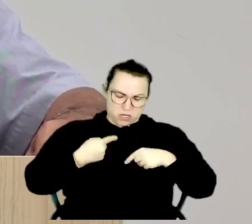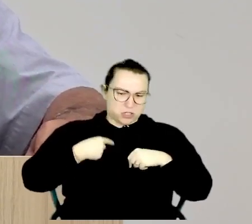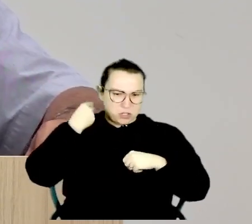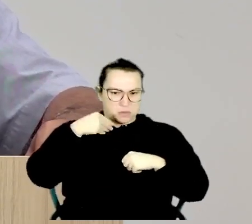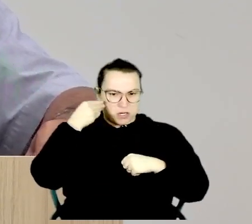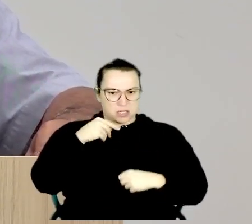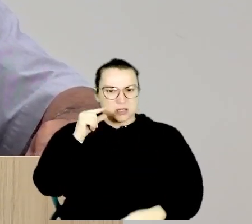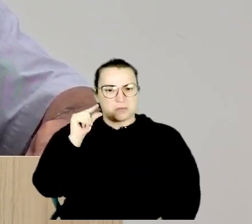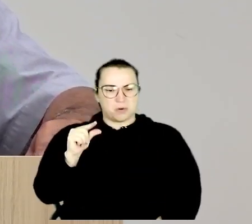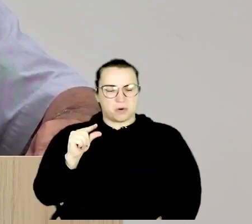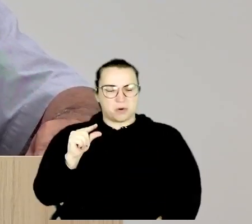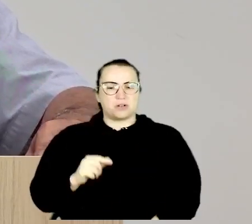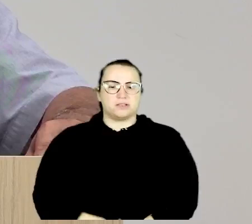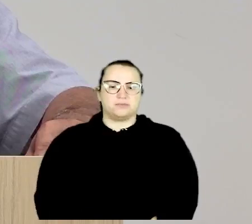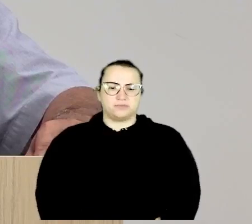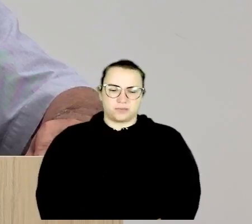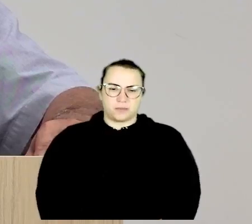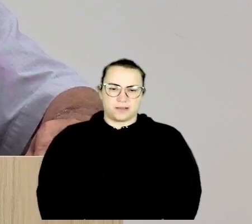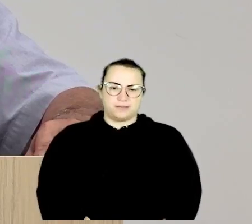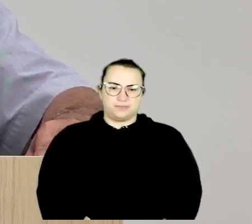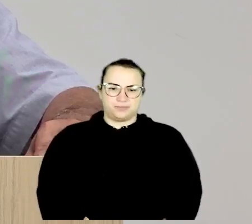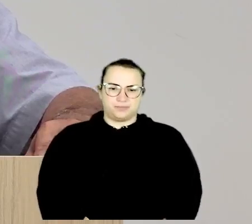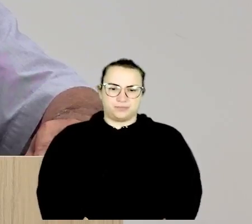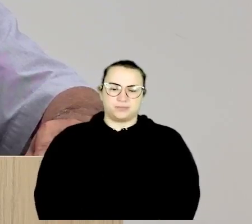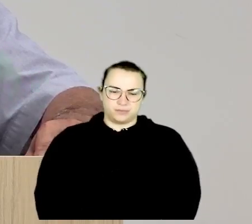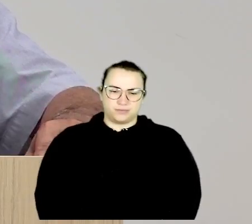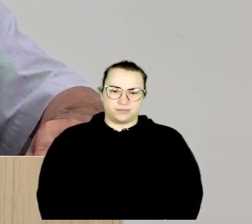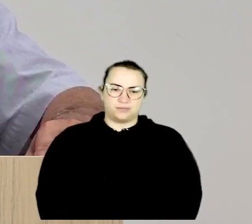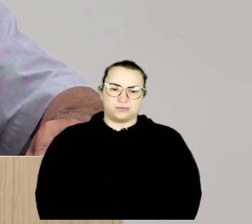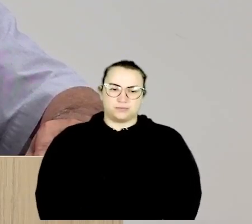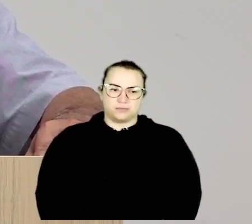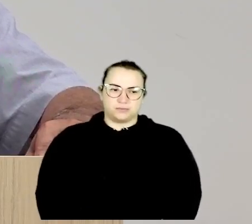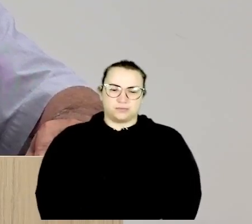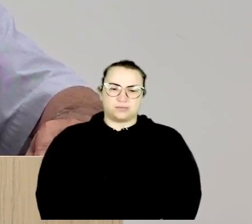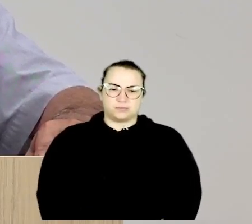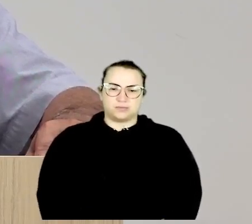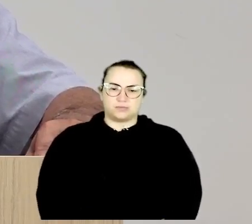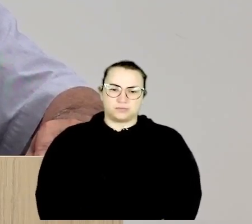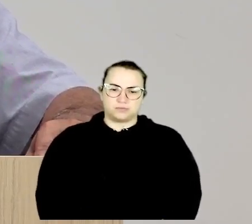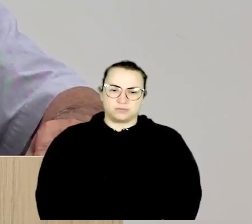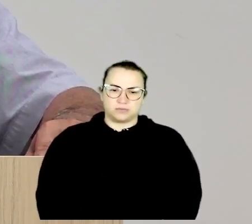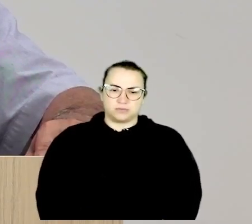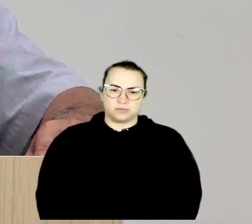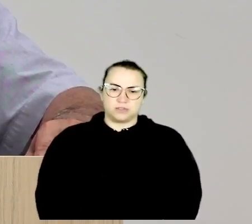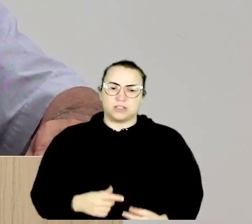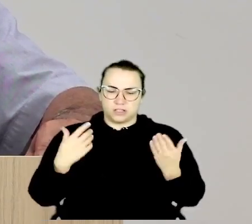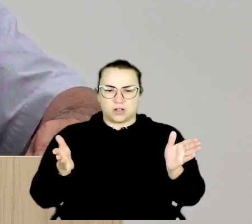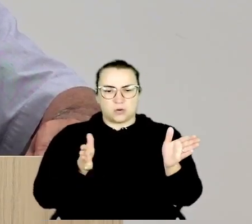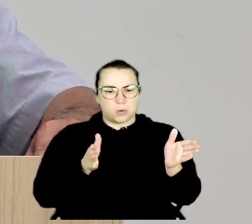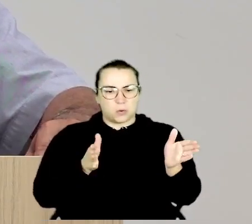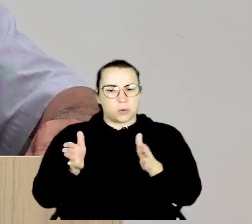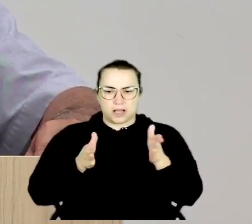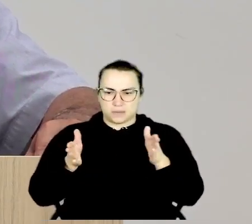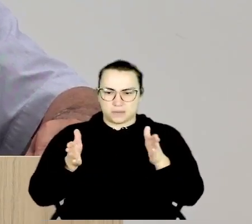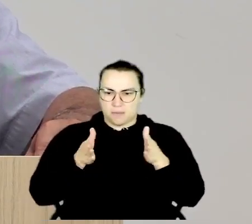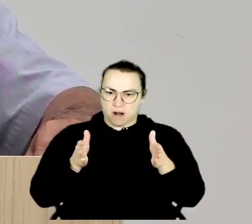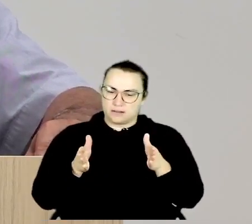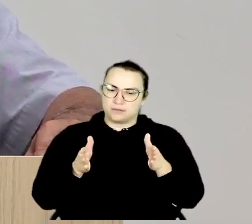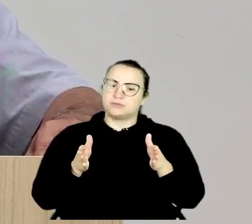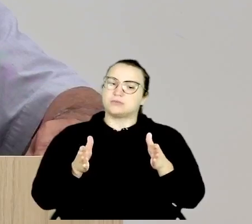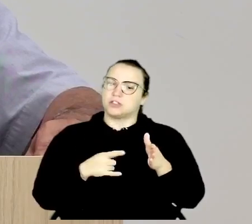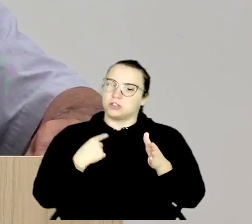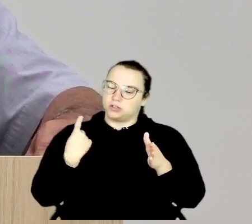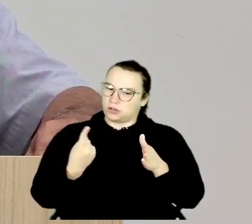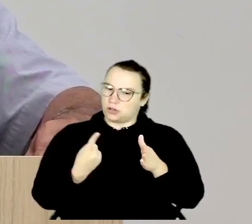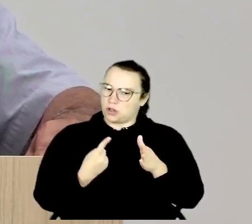futuro. Esse ano nós estamos no pleito eleitoral. Então, esse prazo ainda, nosso prazo não